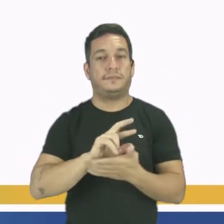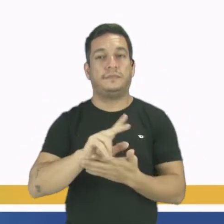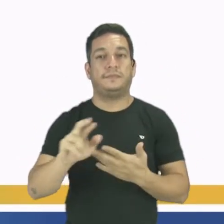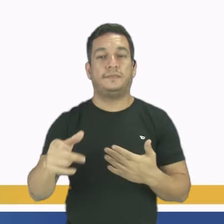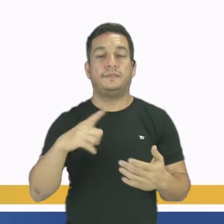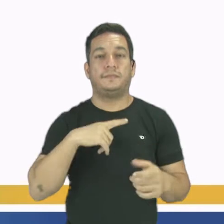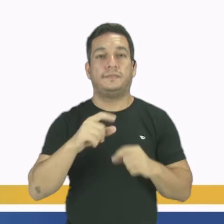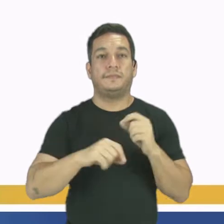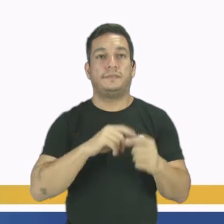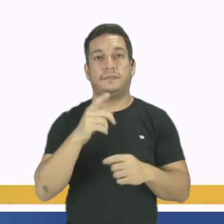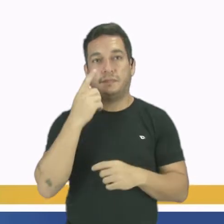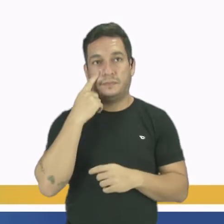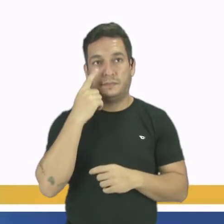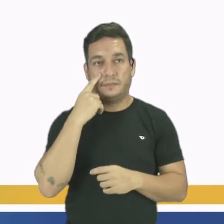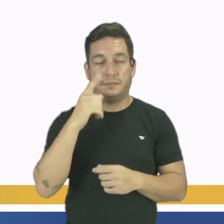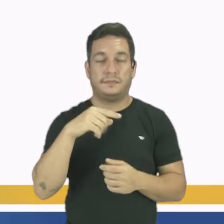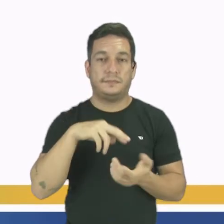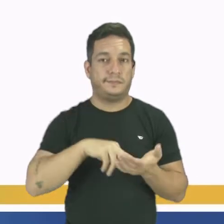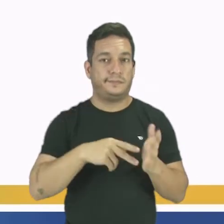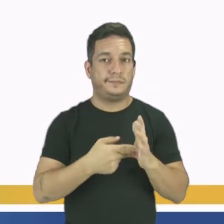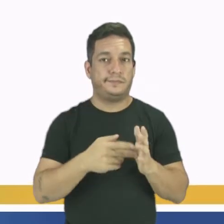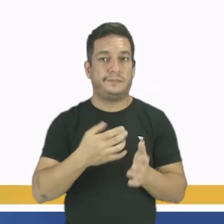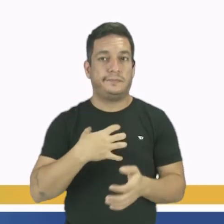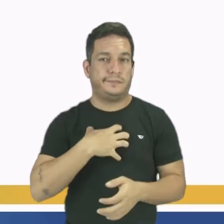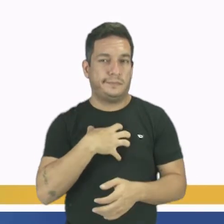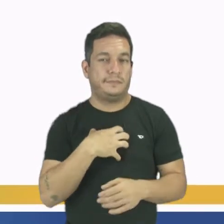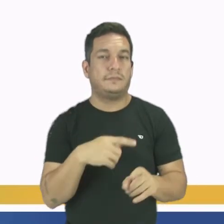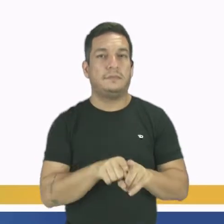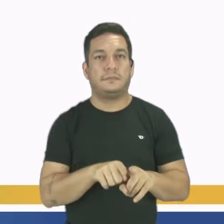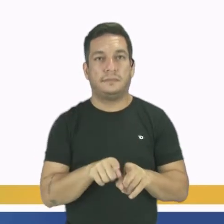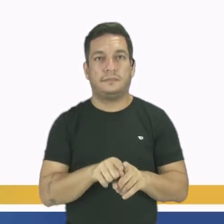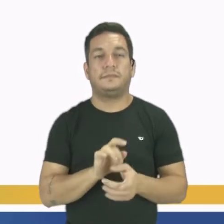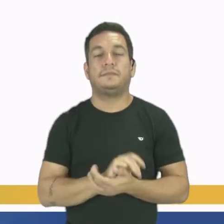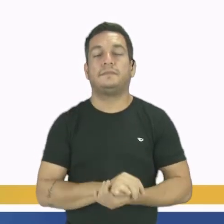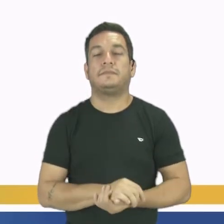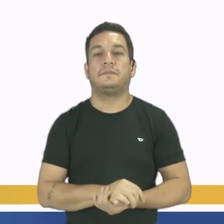têm forte carga de sensações e sentimentos.